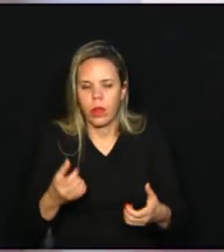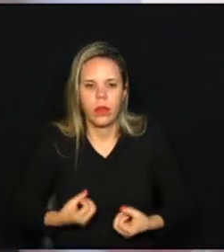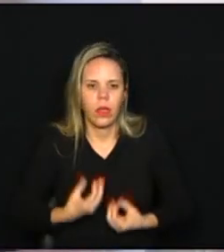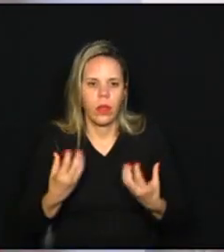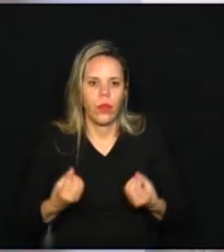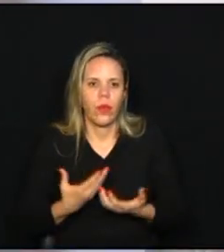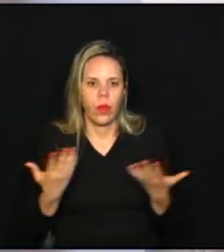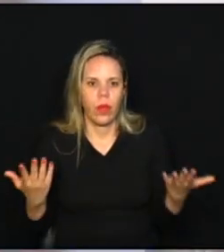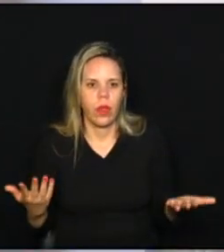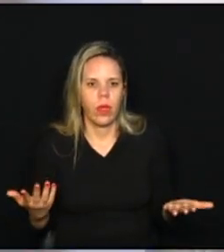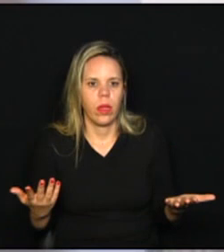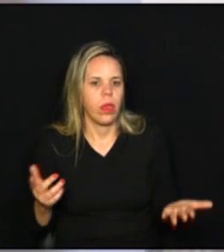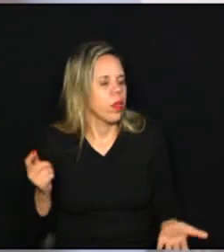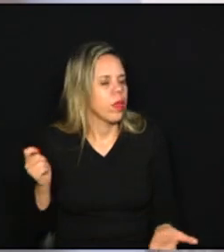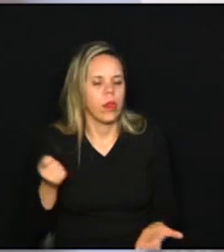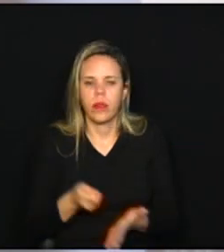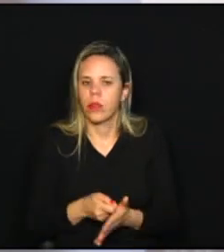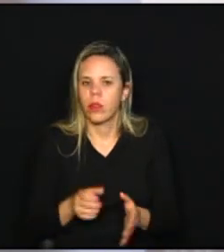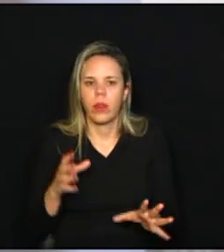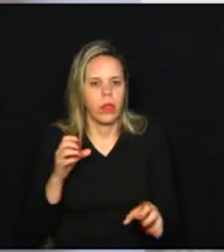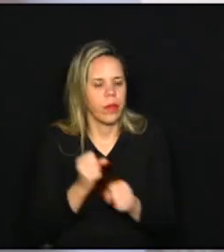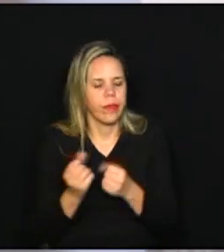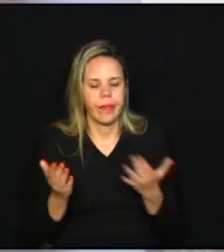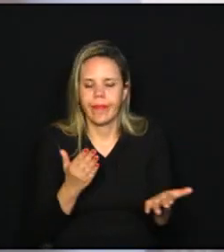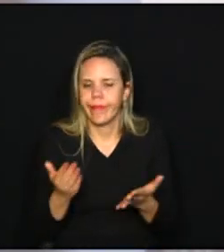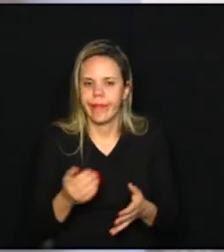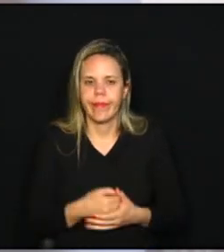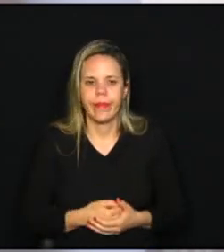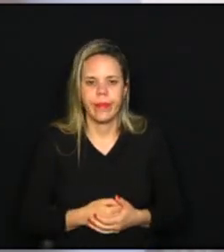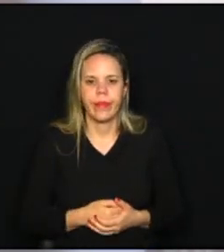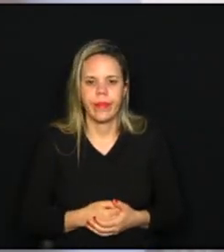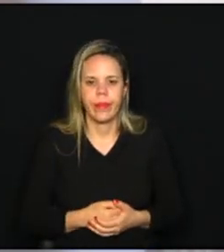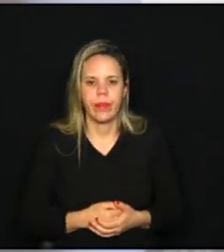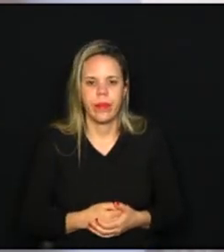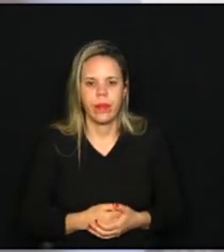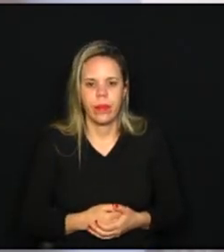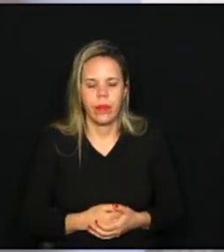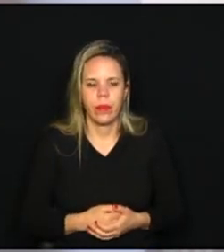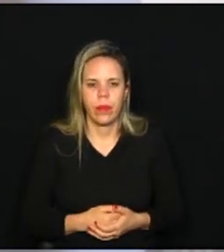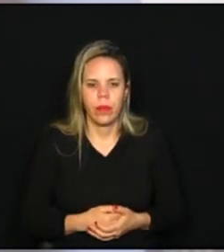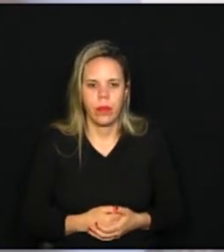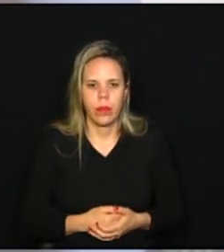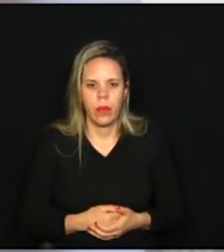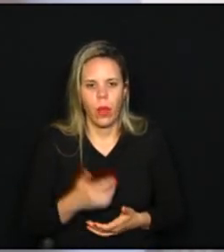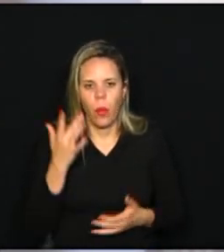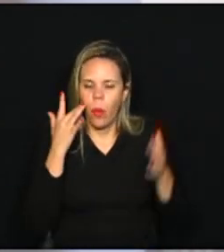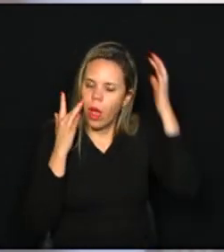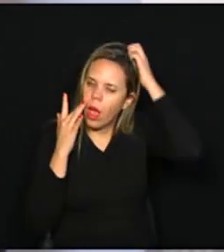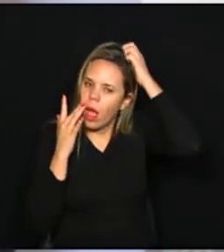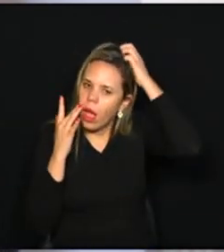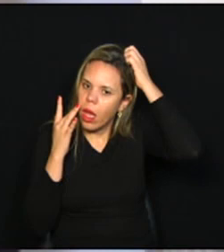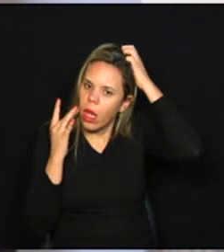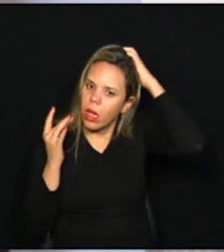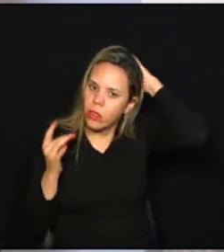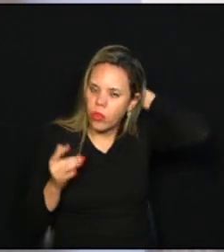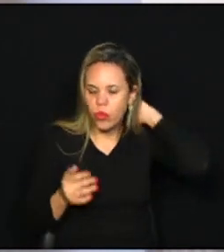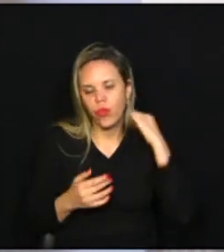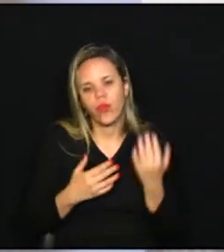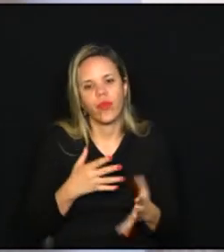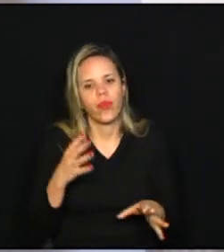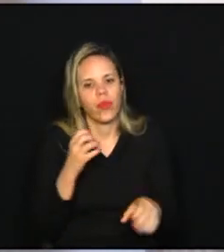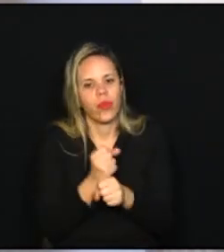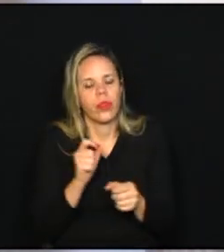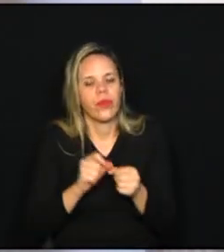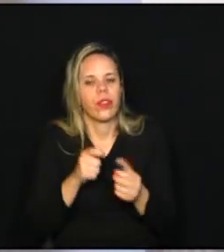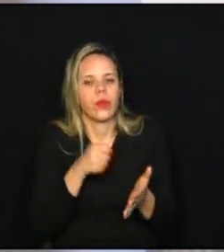Essa conta não está sendo feita, infelizmente, né? E essa é a conta que eu acho que a gente pode começar a fazer com esse tipo de